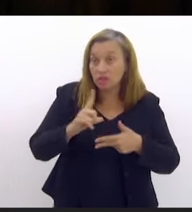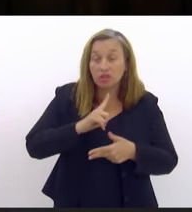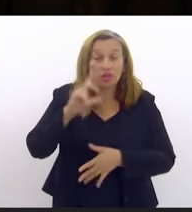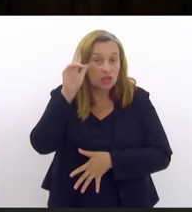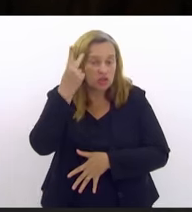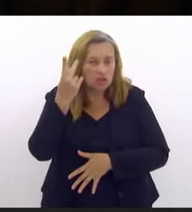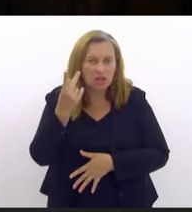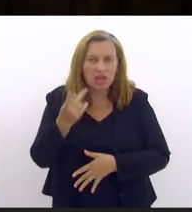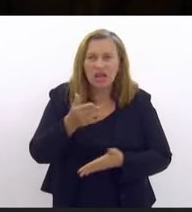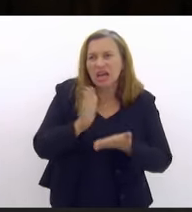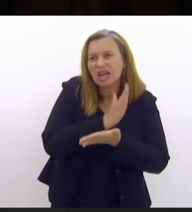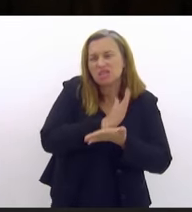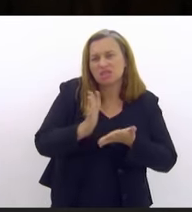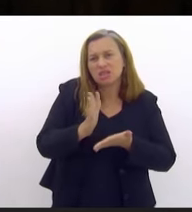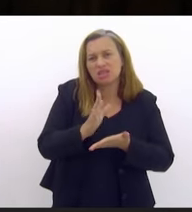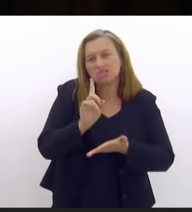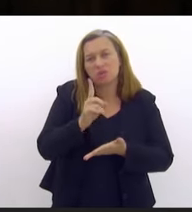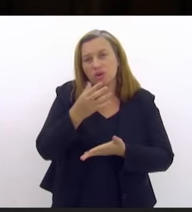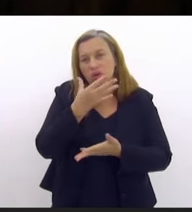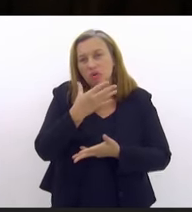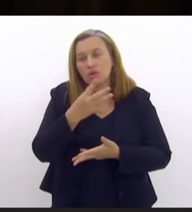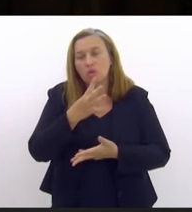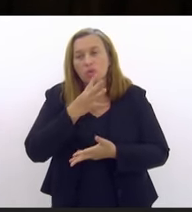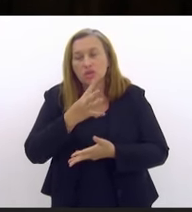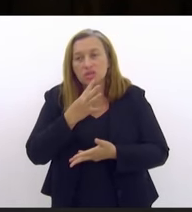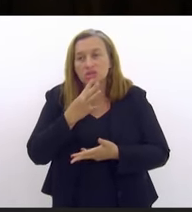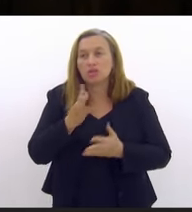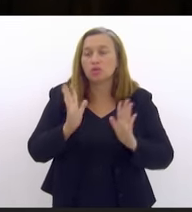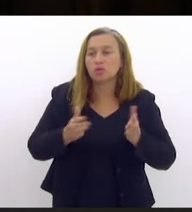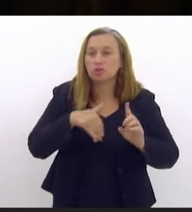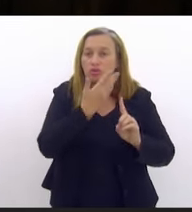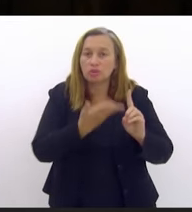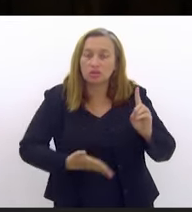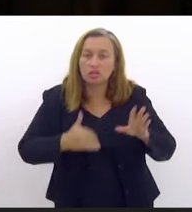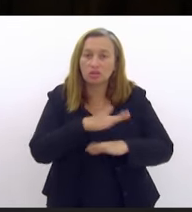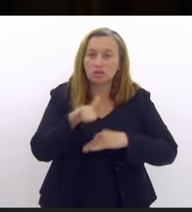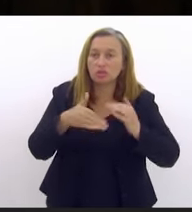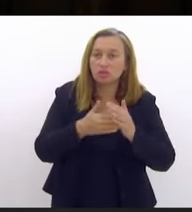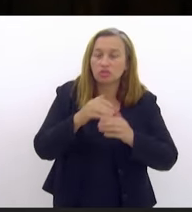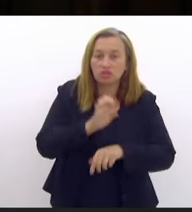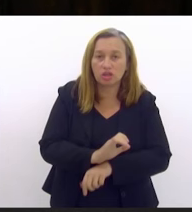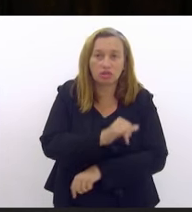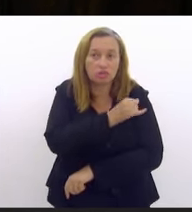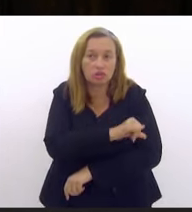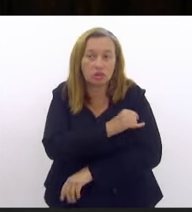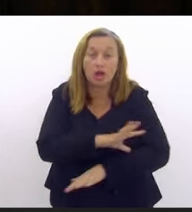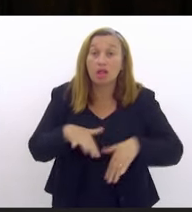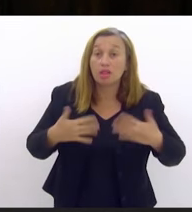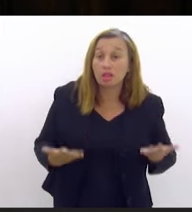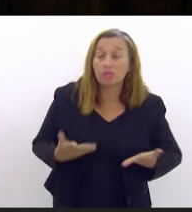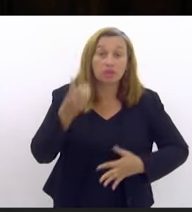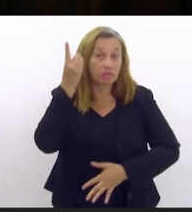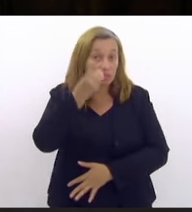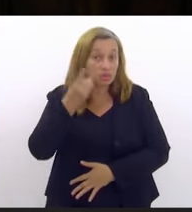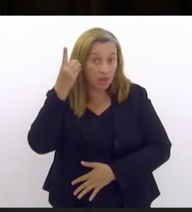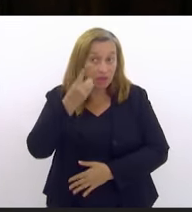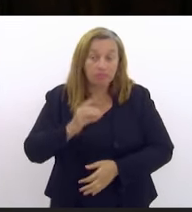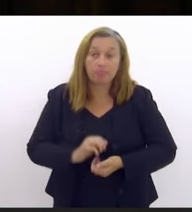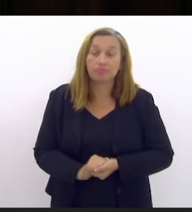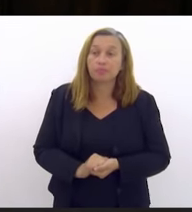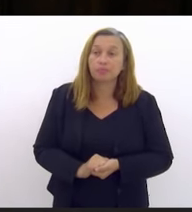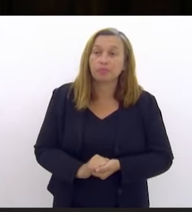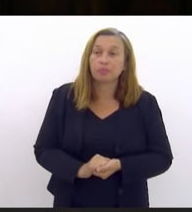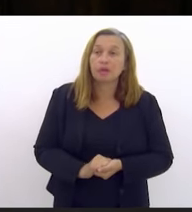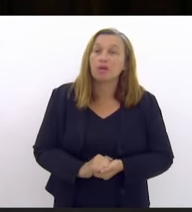vezes é desconhecida, mas hoje eles são homenageados diante de todo o Estado do Rio de Janeiro. Então, deputado, fica aqui a